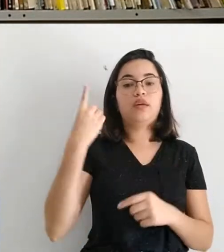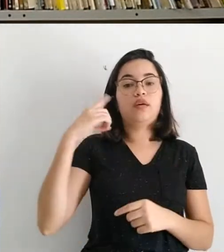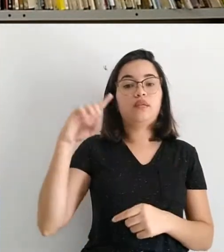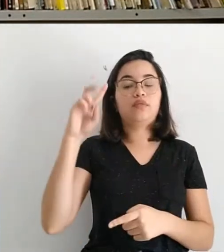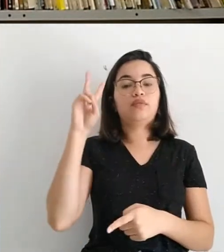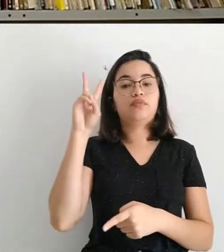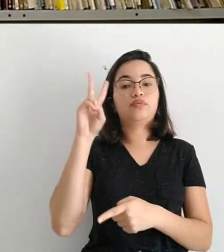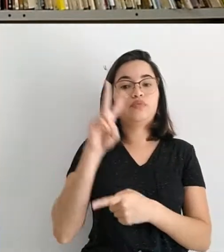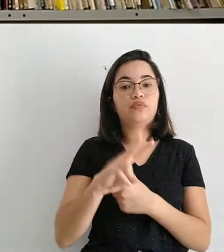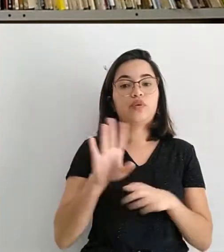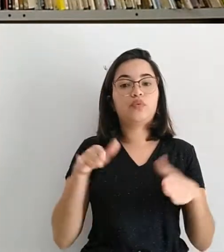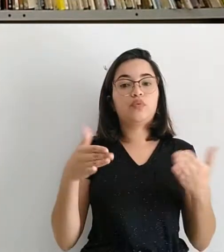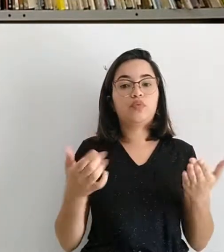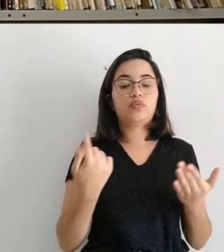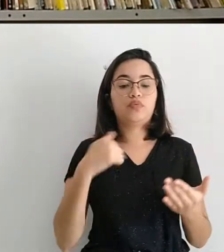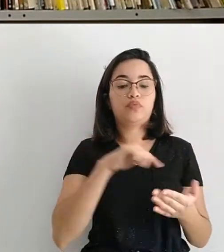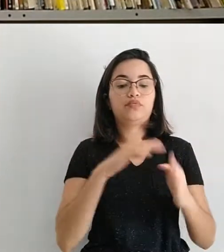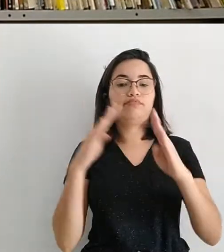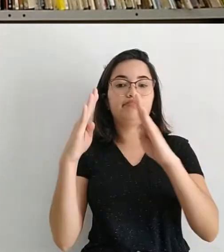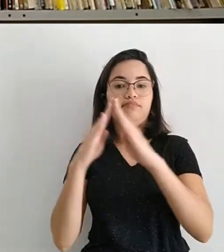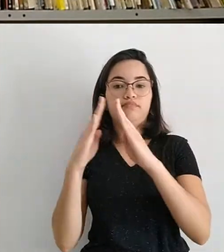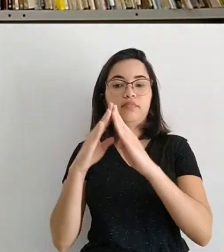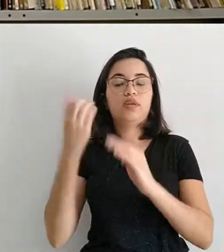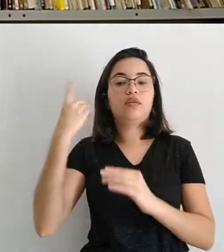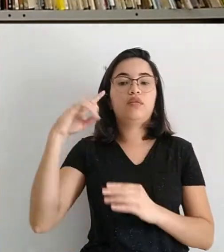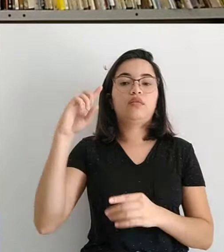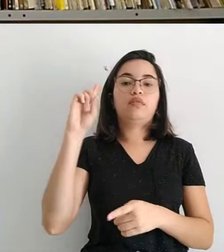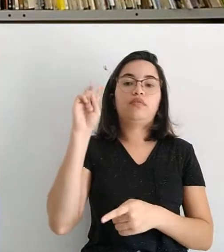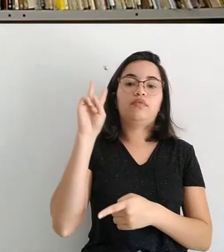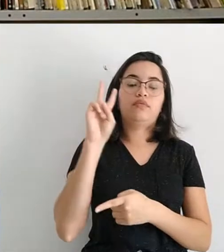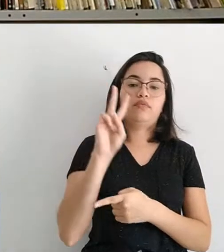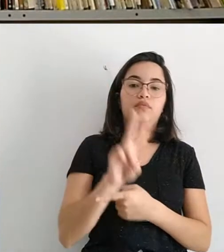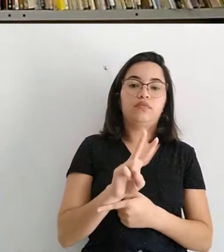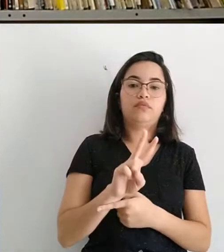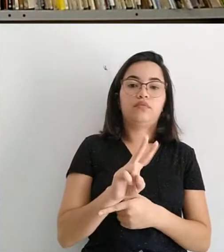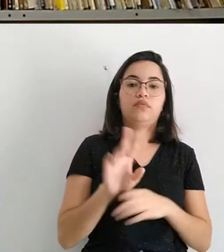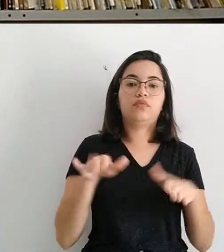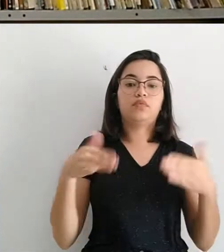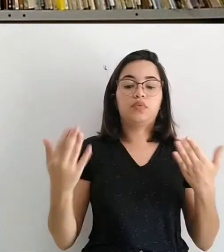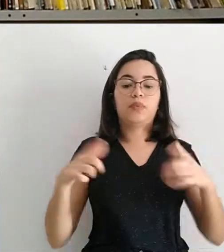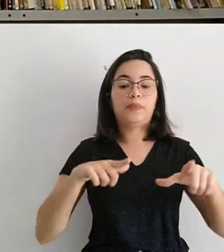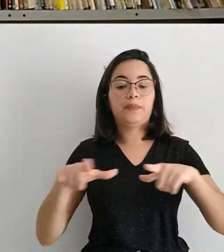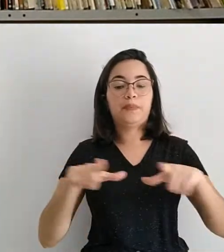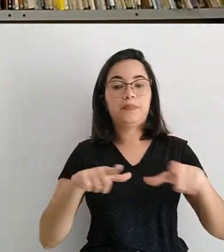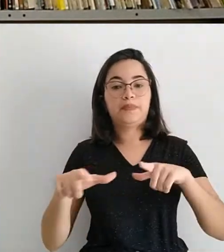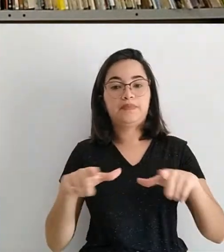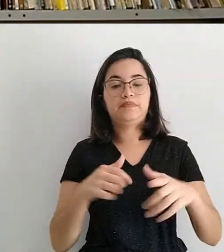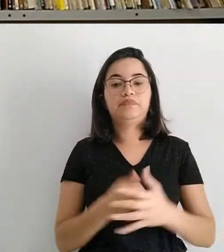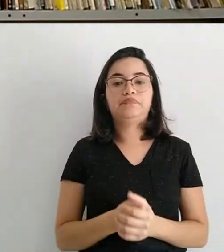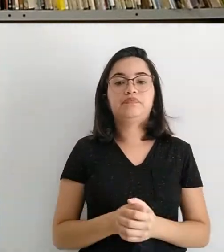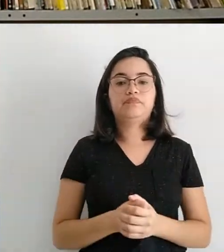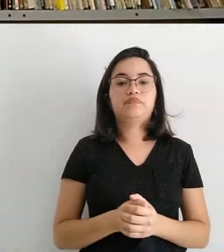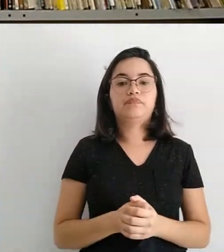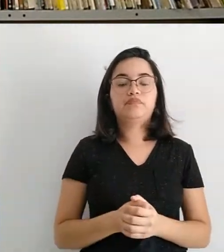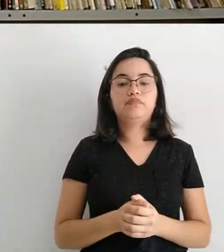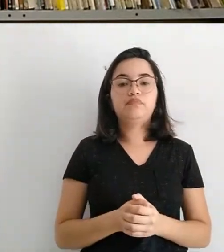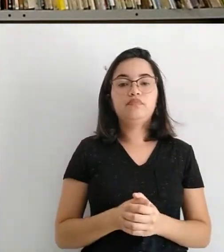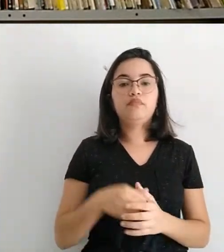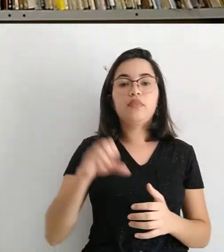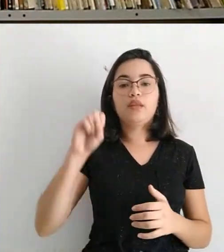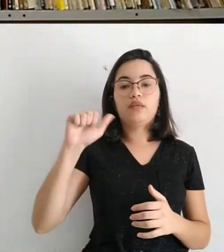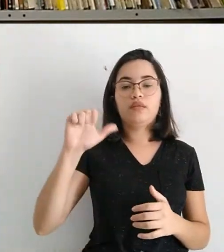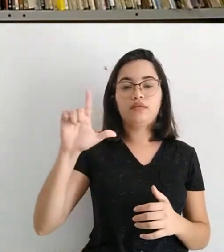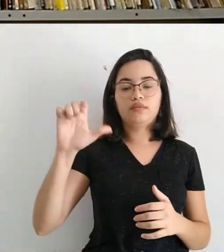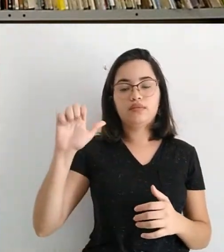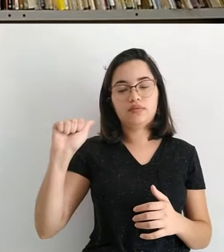nos vê quando estamos na nossa casa. Deus nos vê quando estamos no trabalho, na